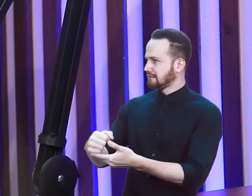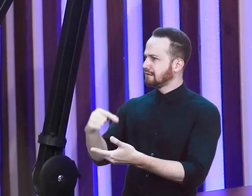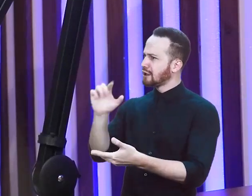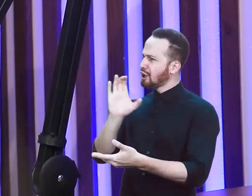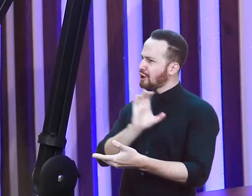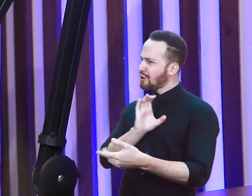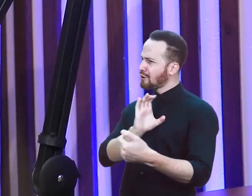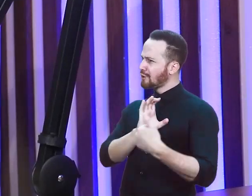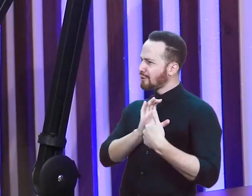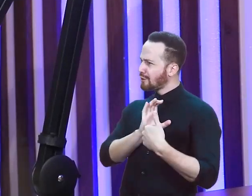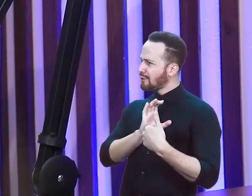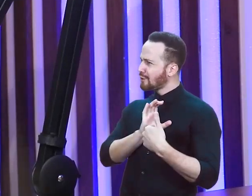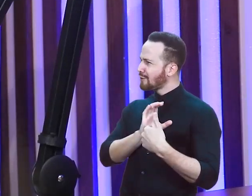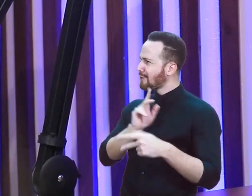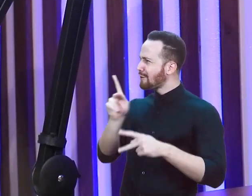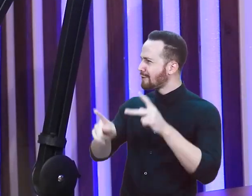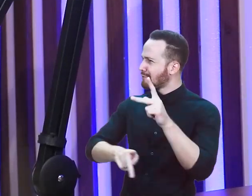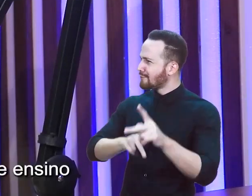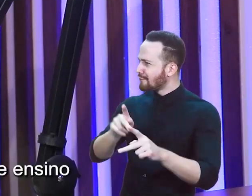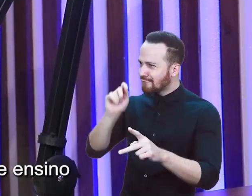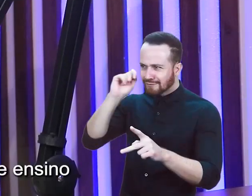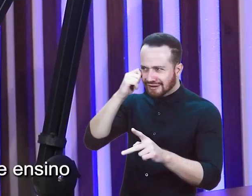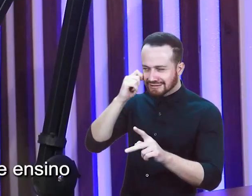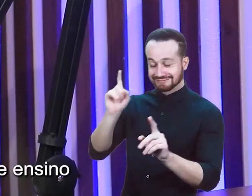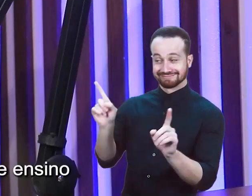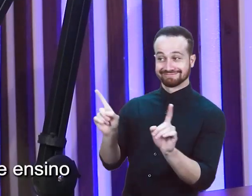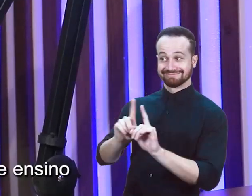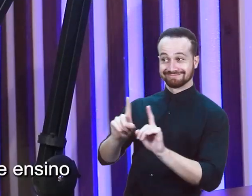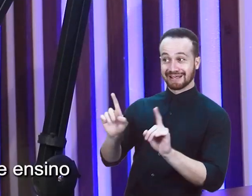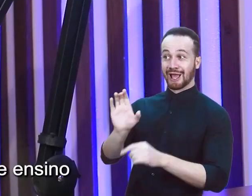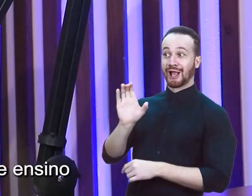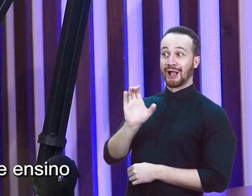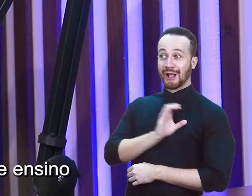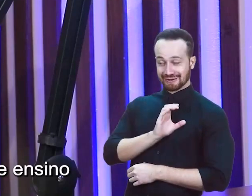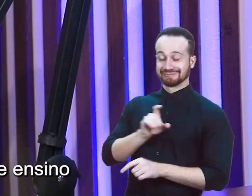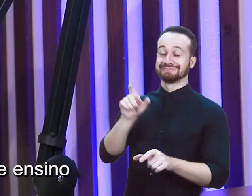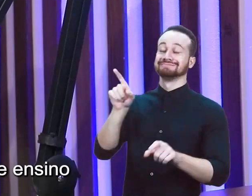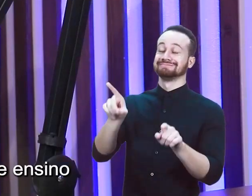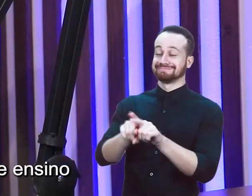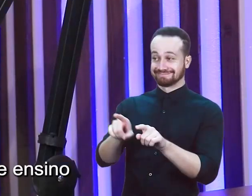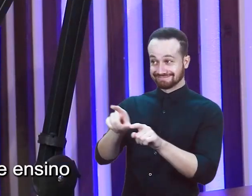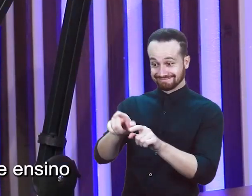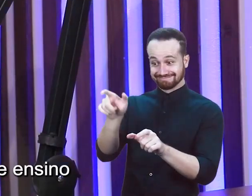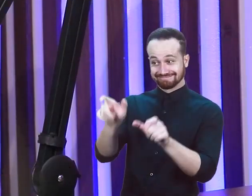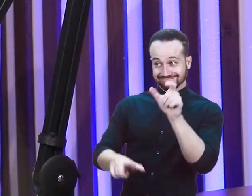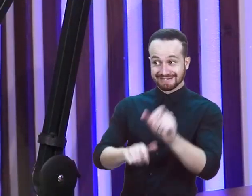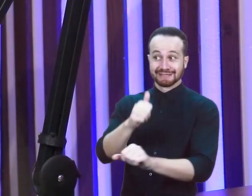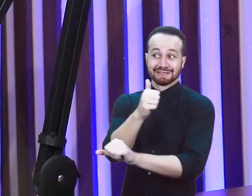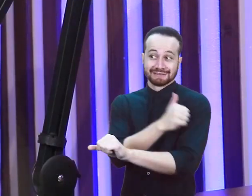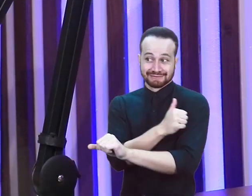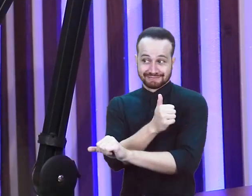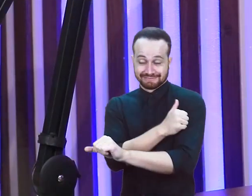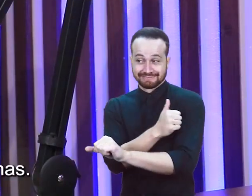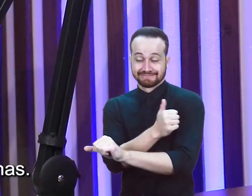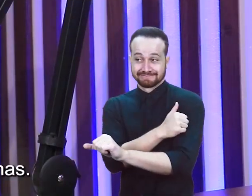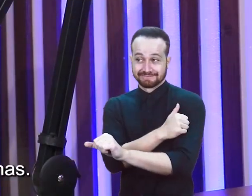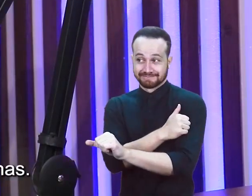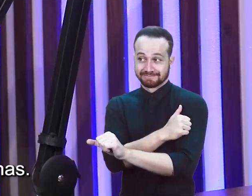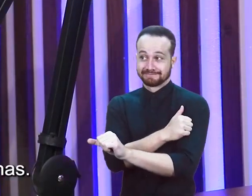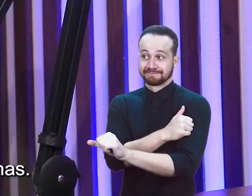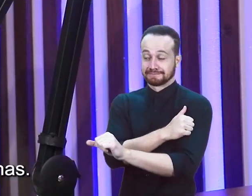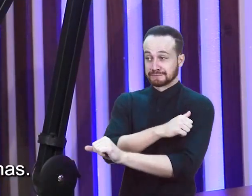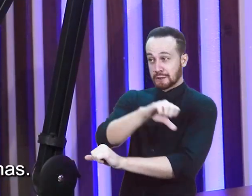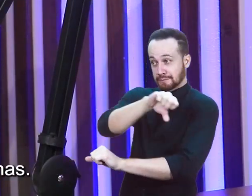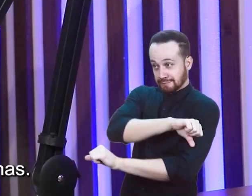é para povo preto. Cotas é também para estudantes de ensino